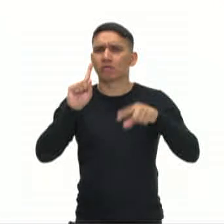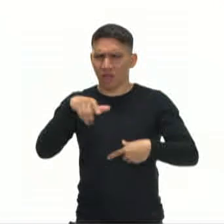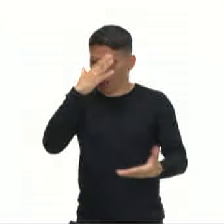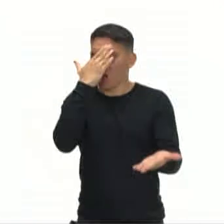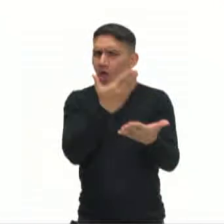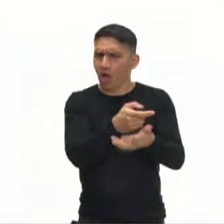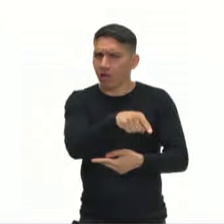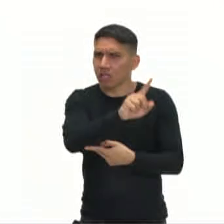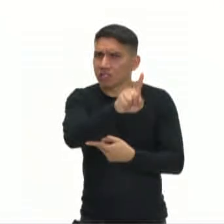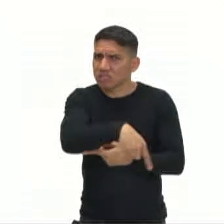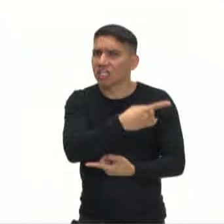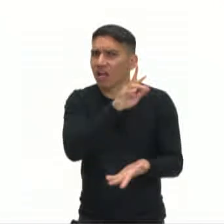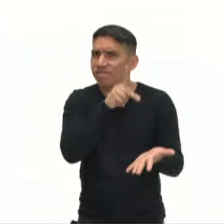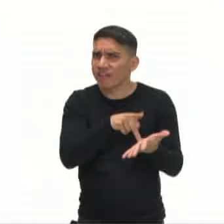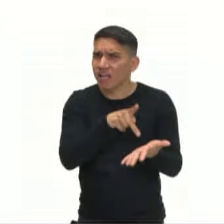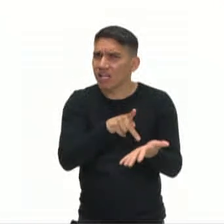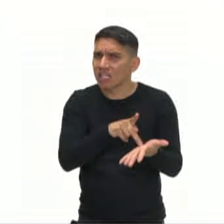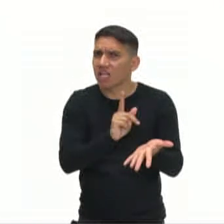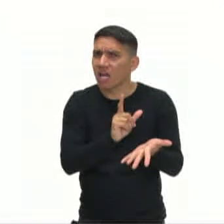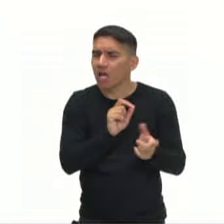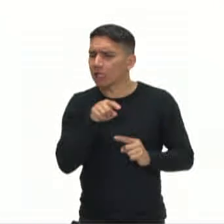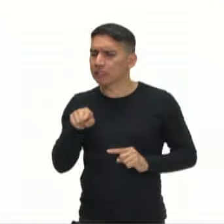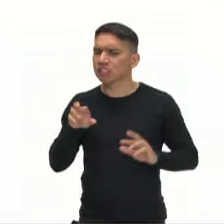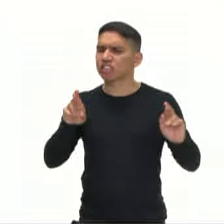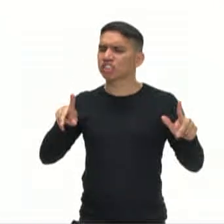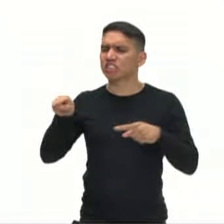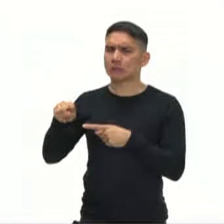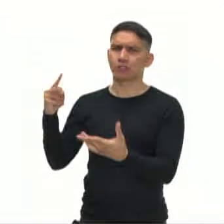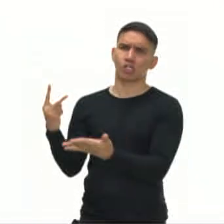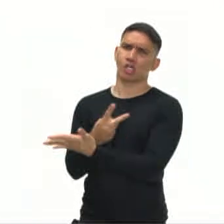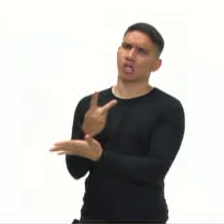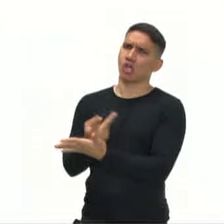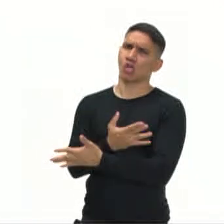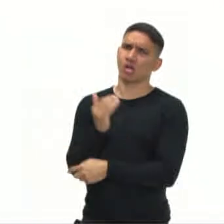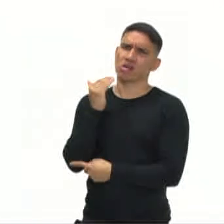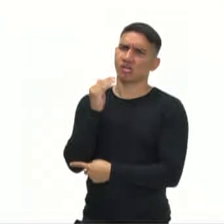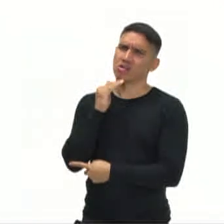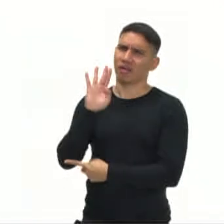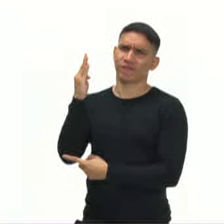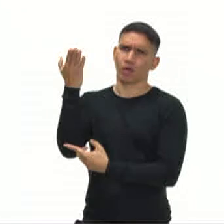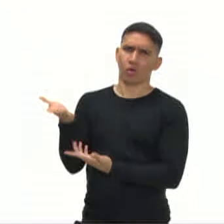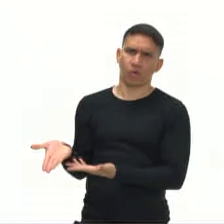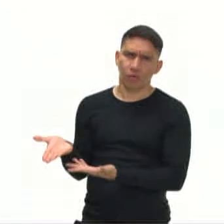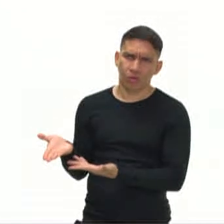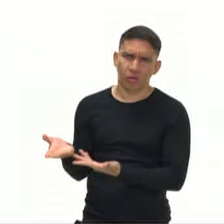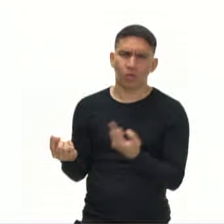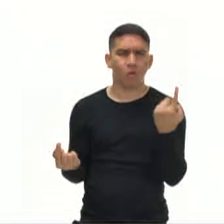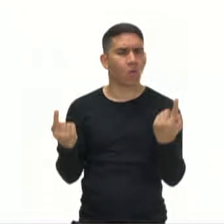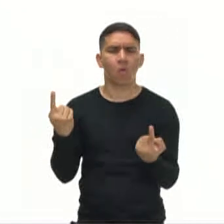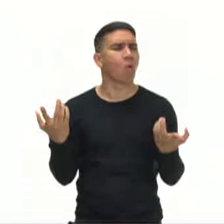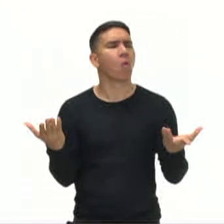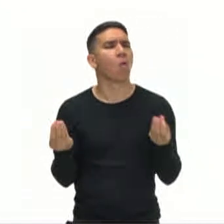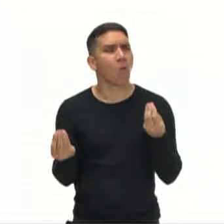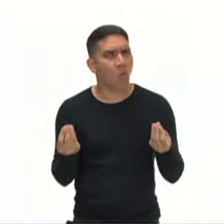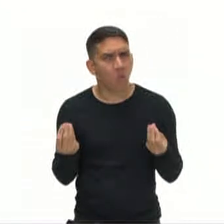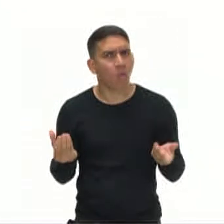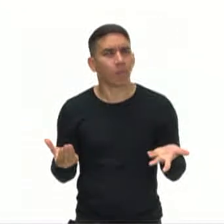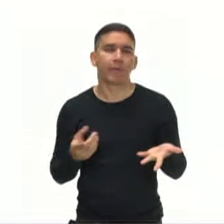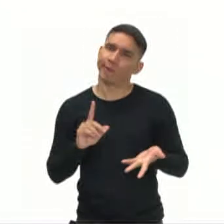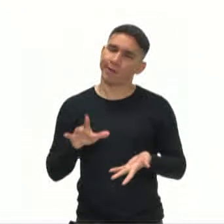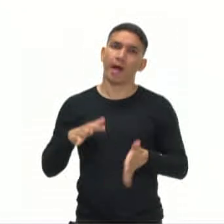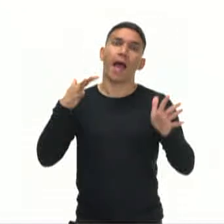confiável, verídica e relevante e aquela errônea, imprecisa e falsa? É evidente que essa questão